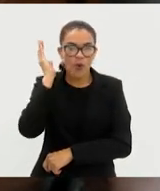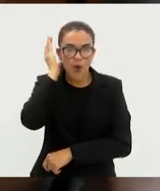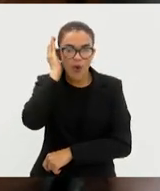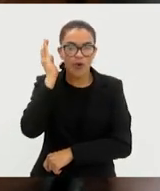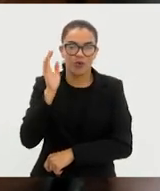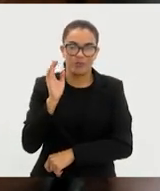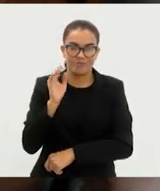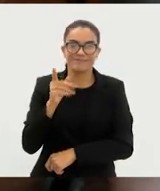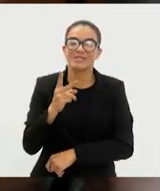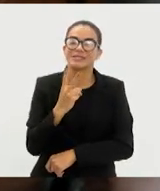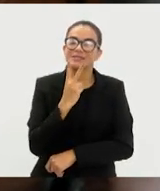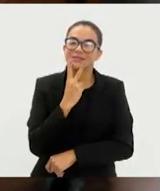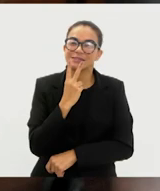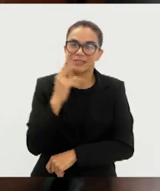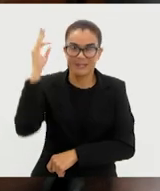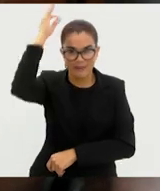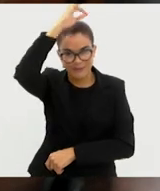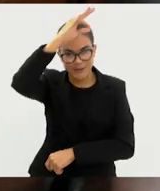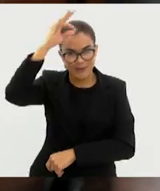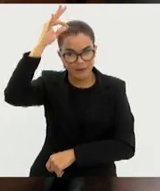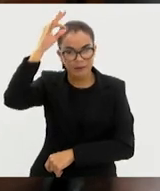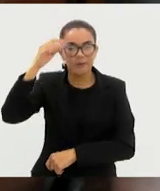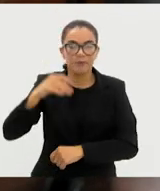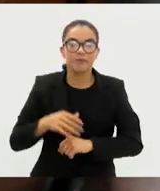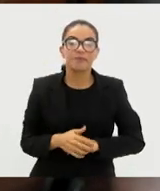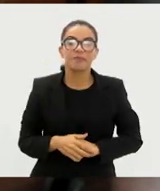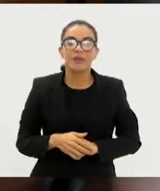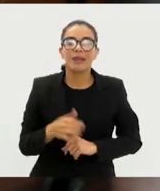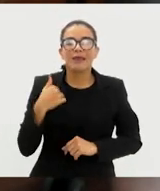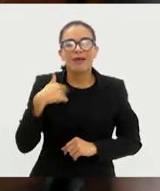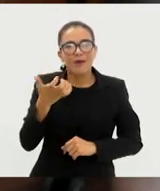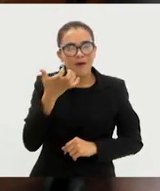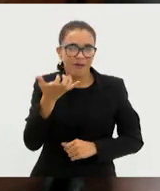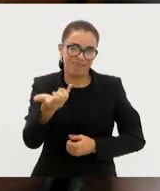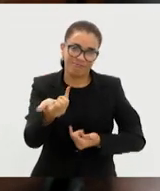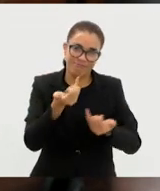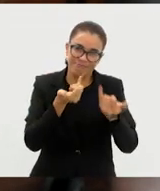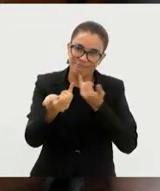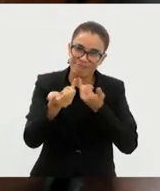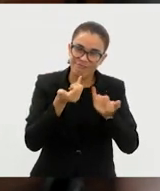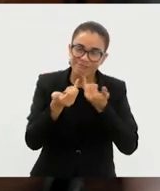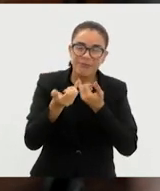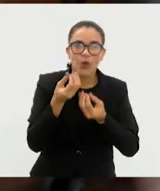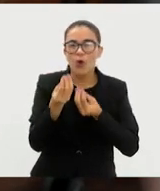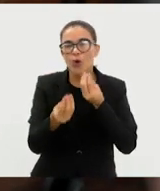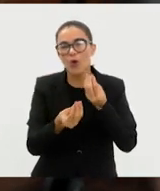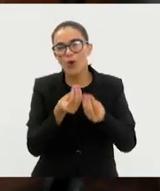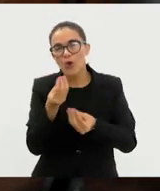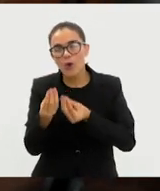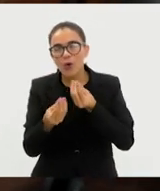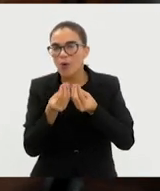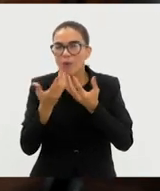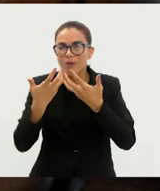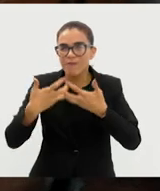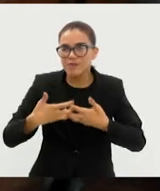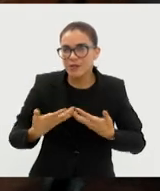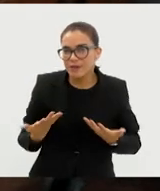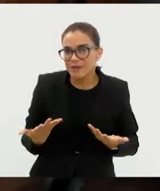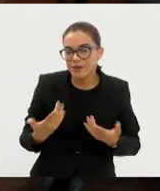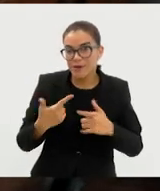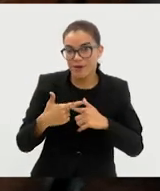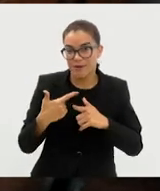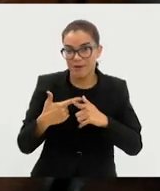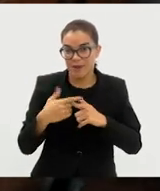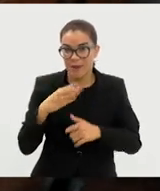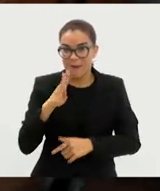gostaria que o senhor me desse uma notícia de como isso está funcionando. Porque se as